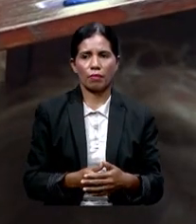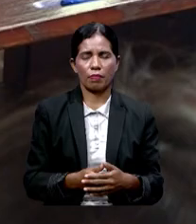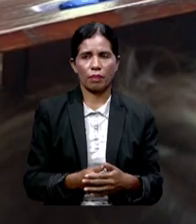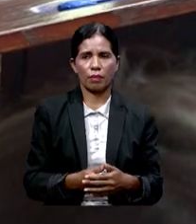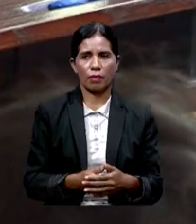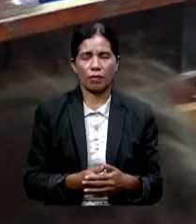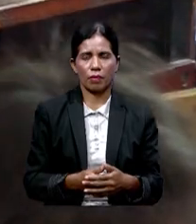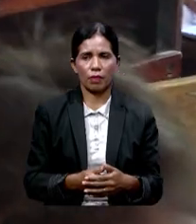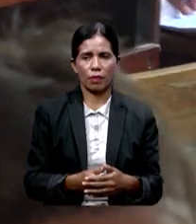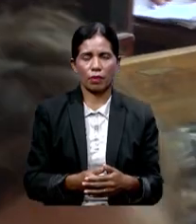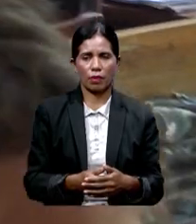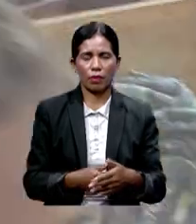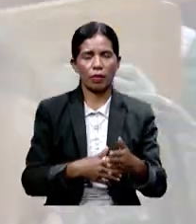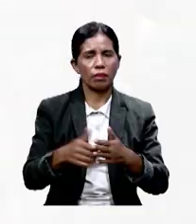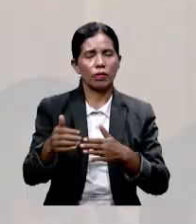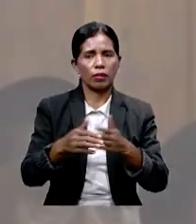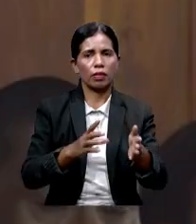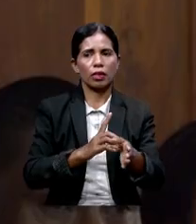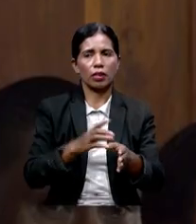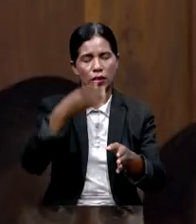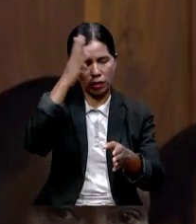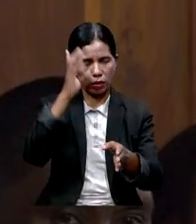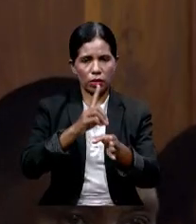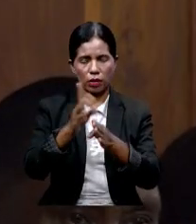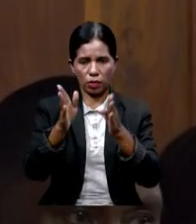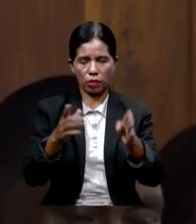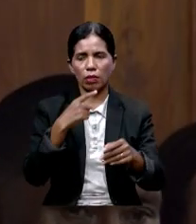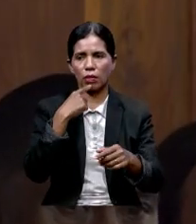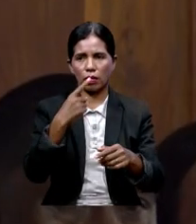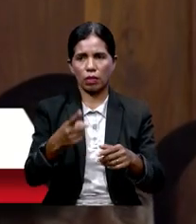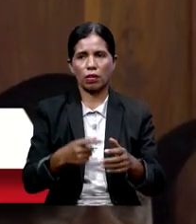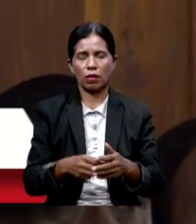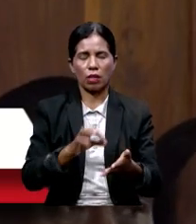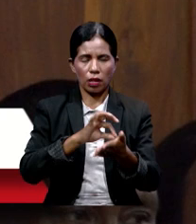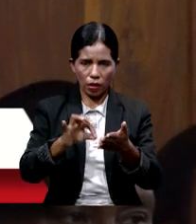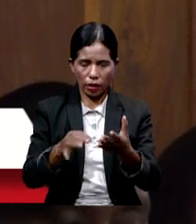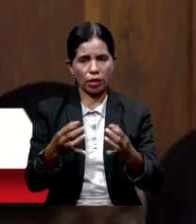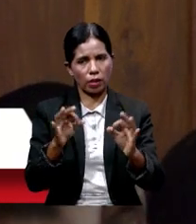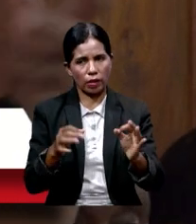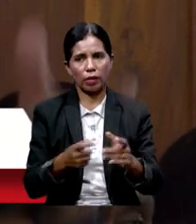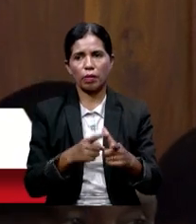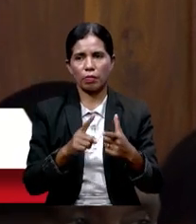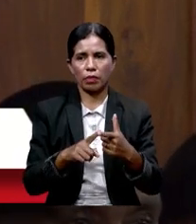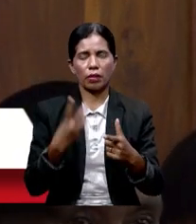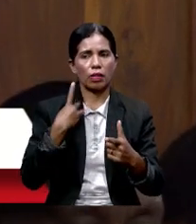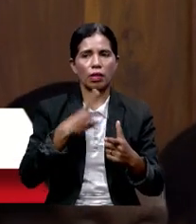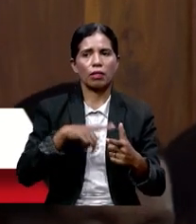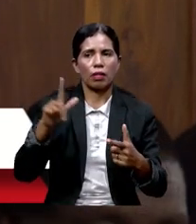senhor diretor Ensino Secundário e Comercial ne vamos anotar ela pois cita a mim